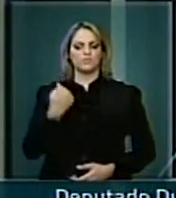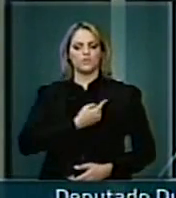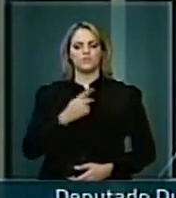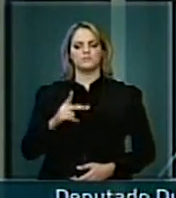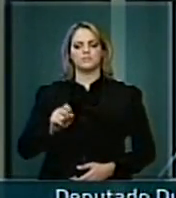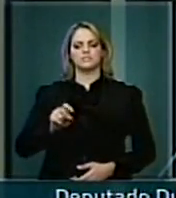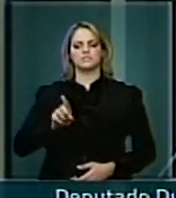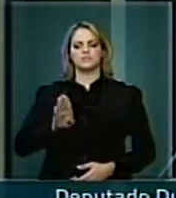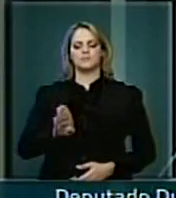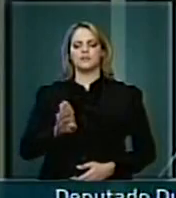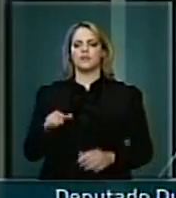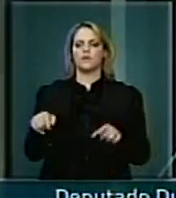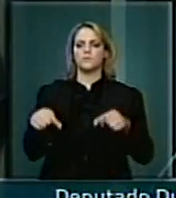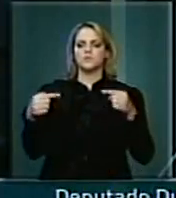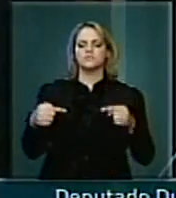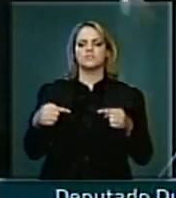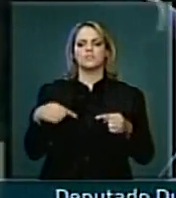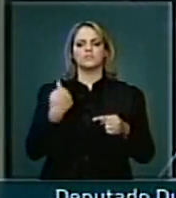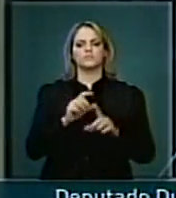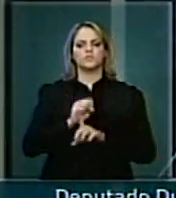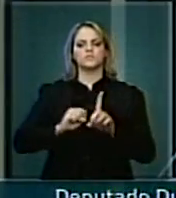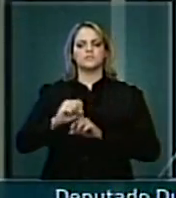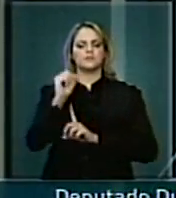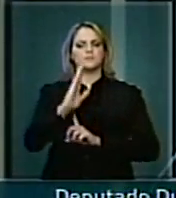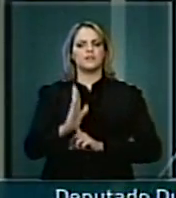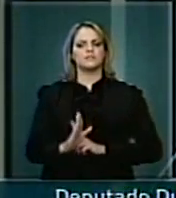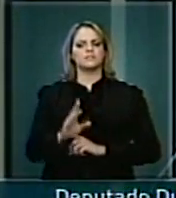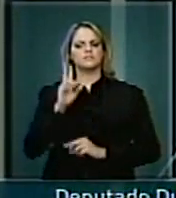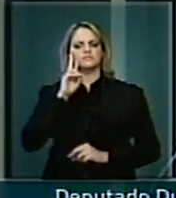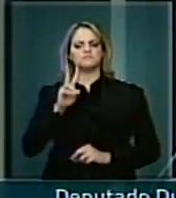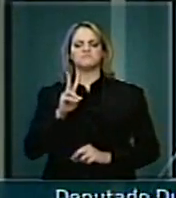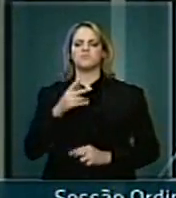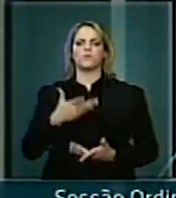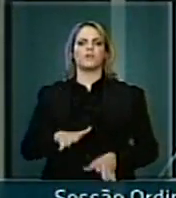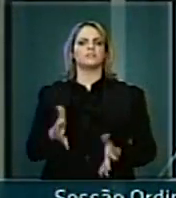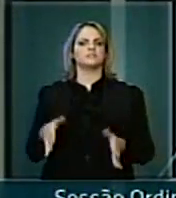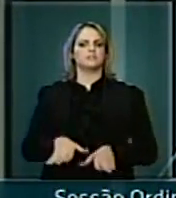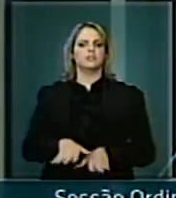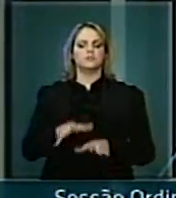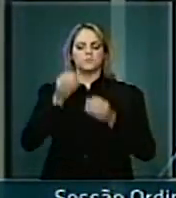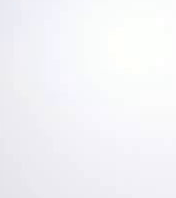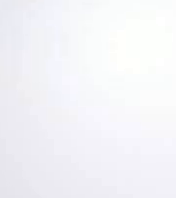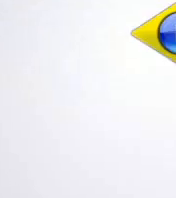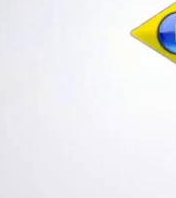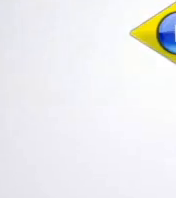PSDB, da oposição e a sociedade brasileira, queremos. Muito obrigado.